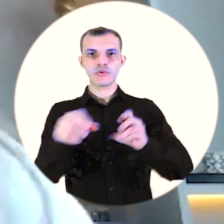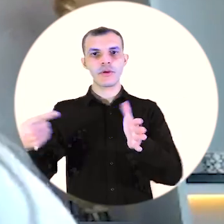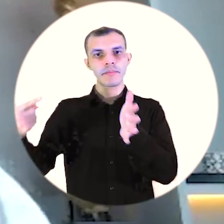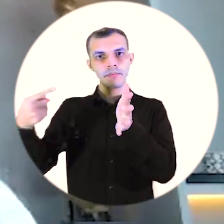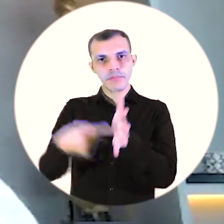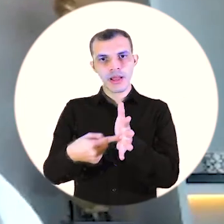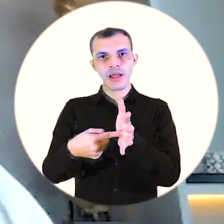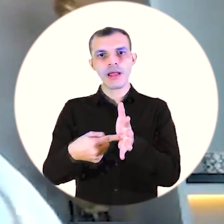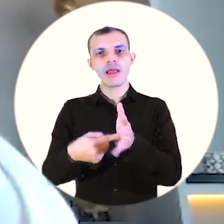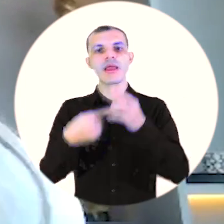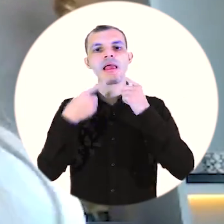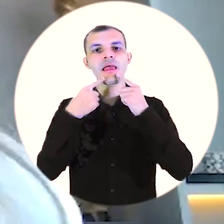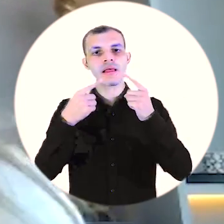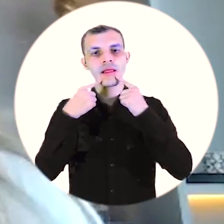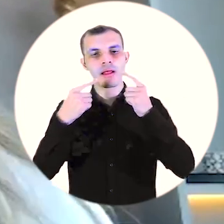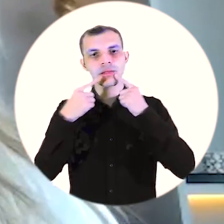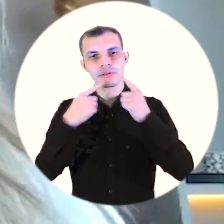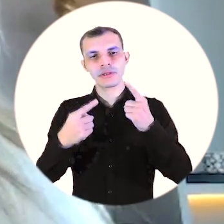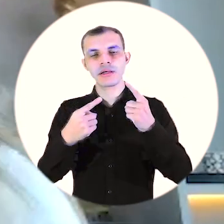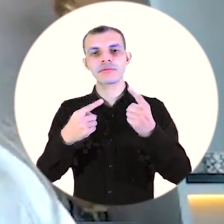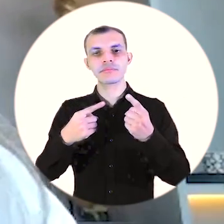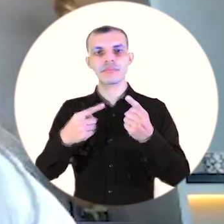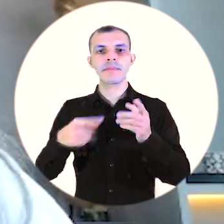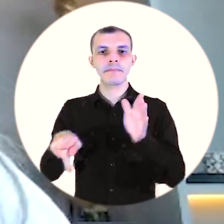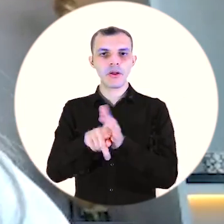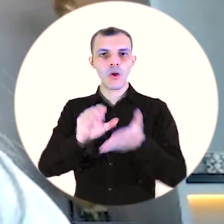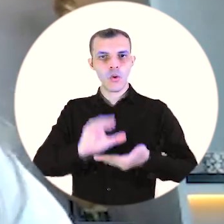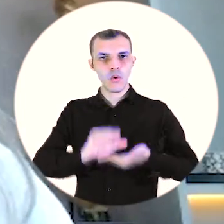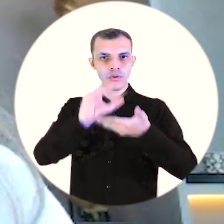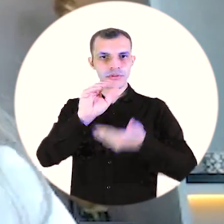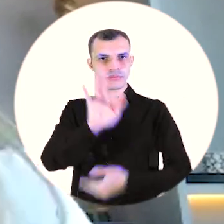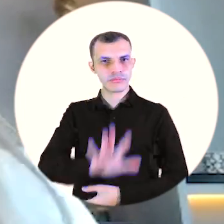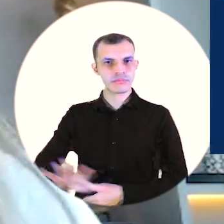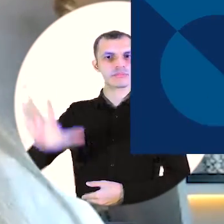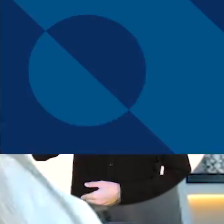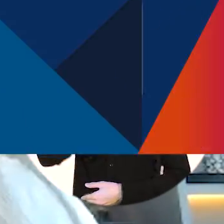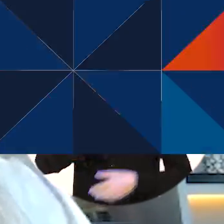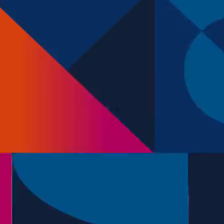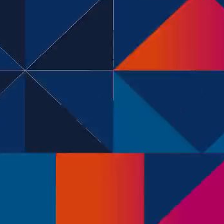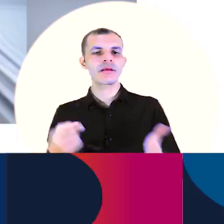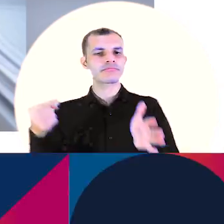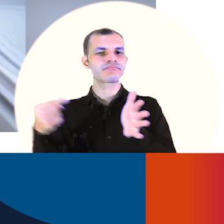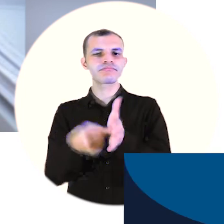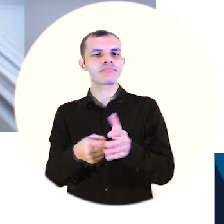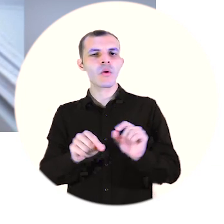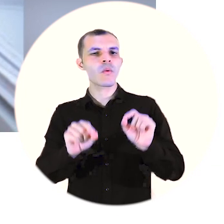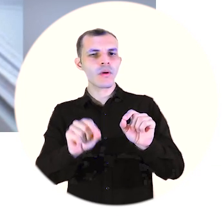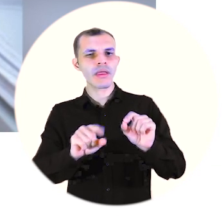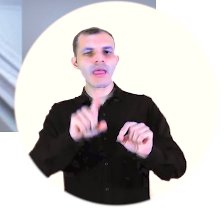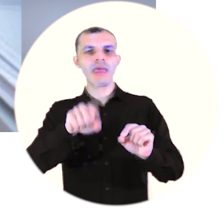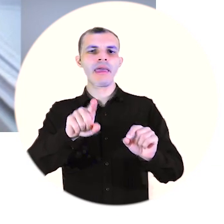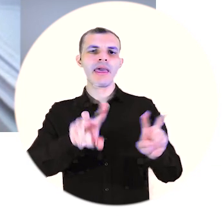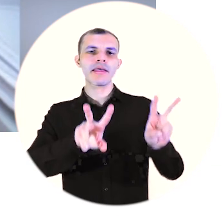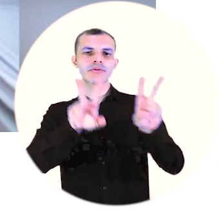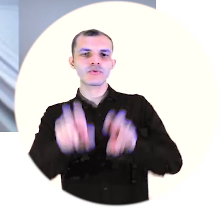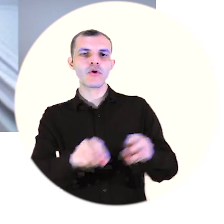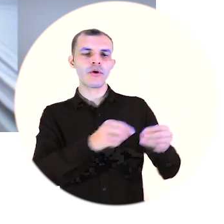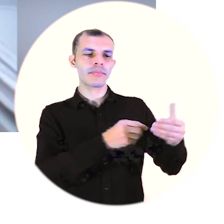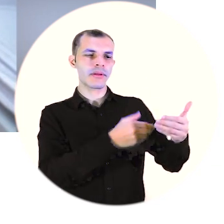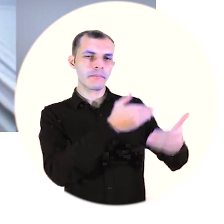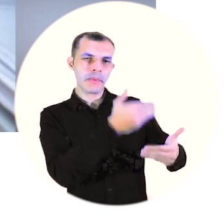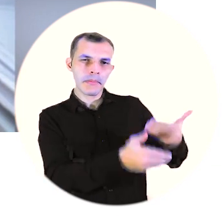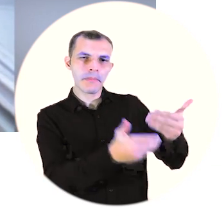de reclamações que chegam ao Conselho Federal, e aí essas reclamações é de cunho